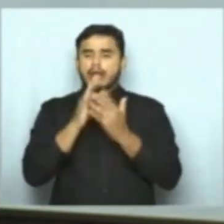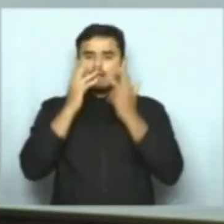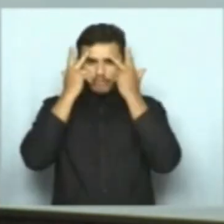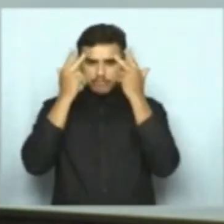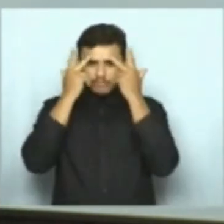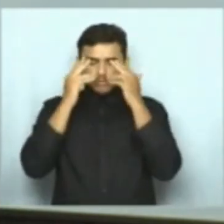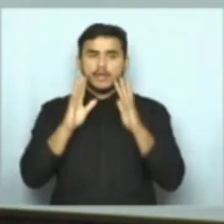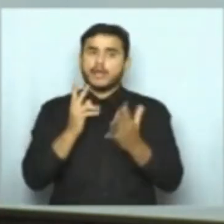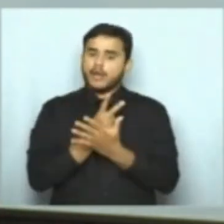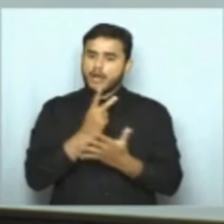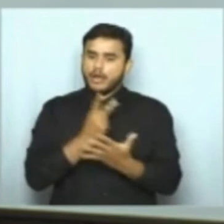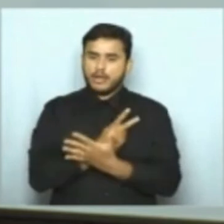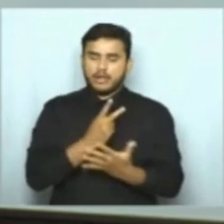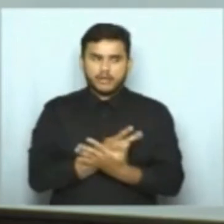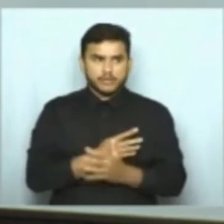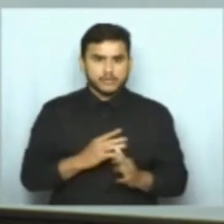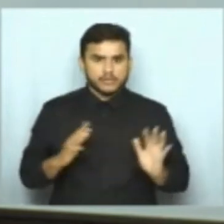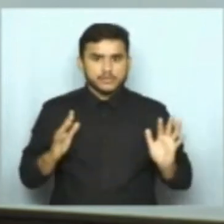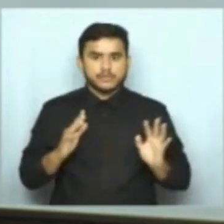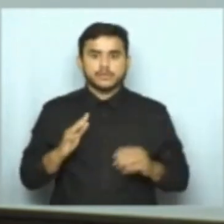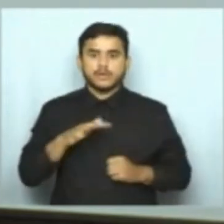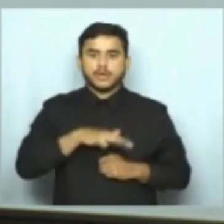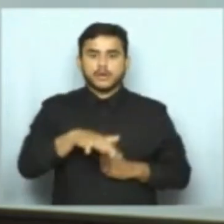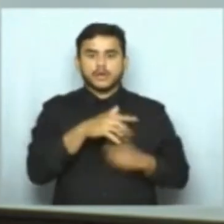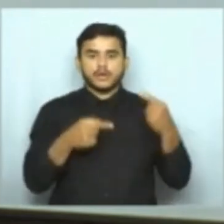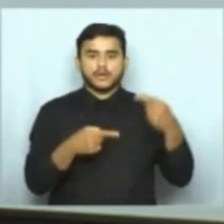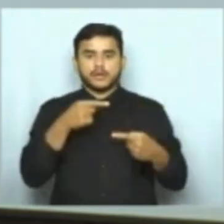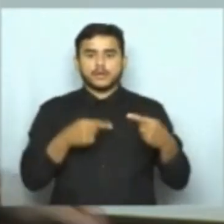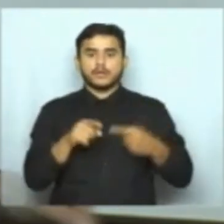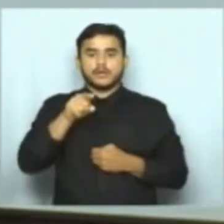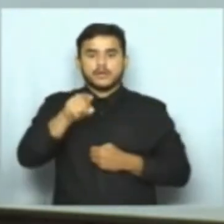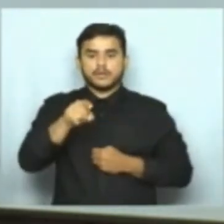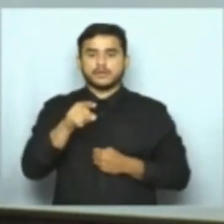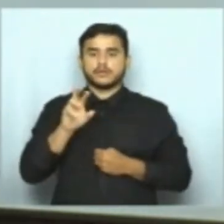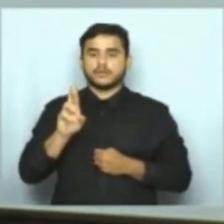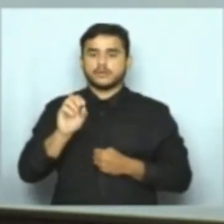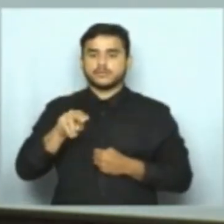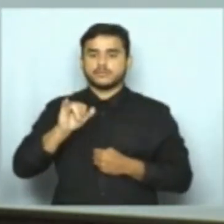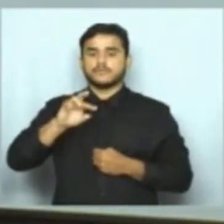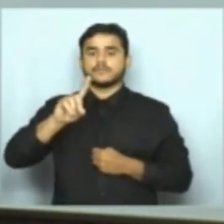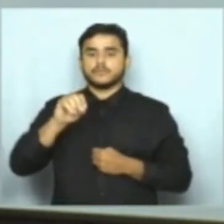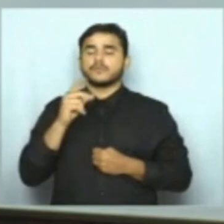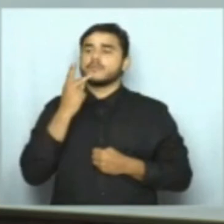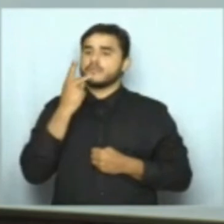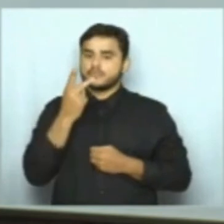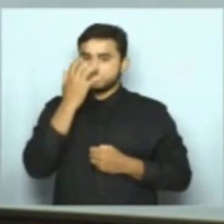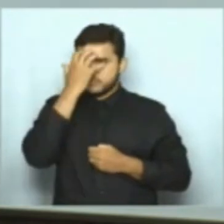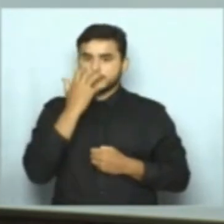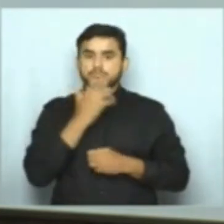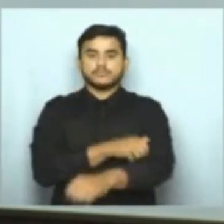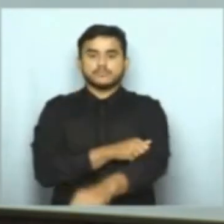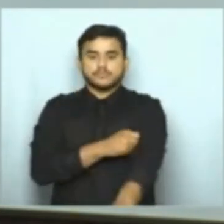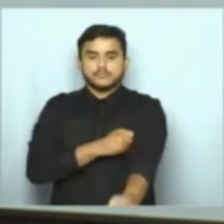é um equívoco. É um equívoco político. Porque nem o vereador Ronivaldo disse que não houve nada. Se o vereador